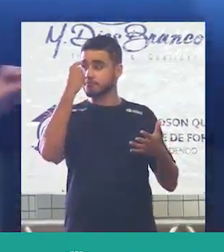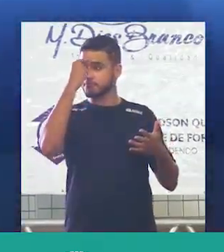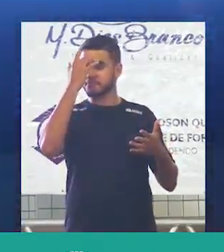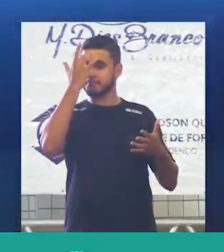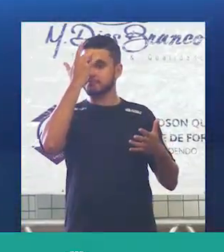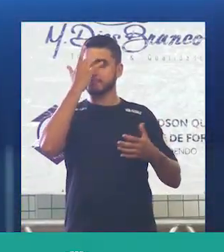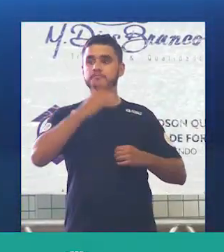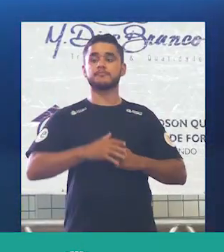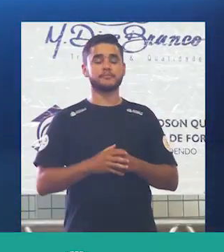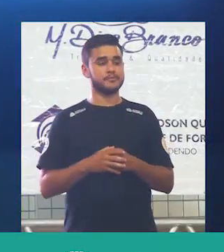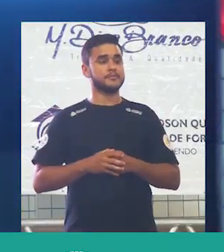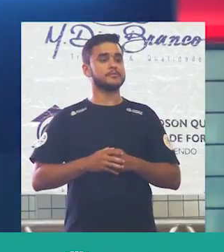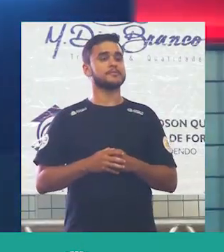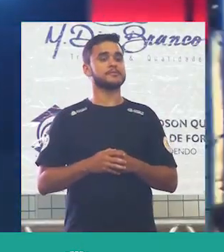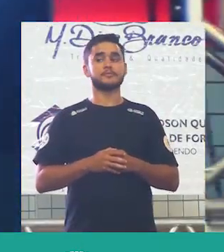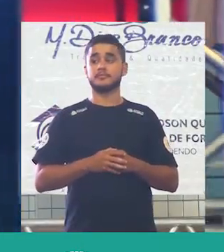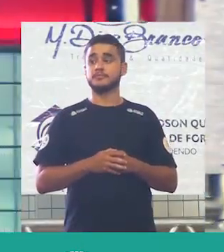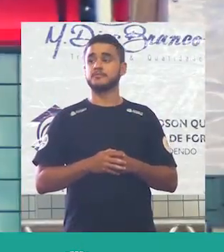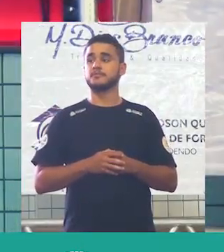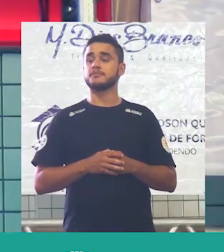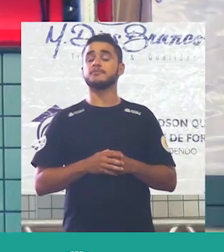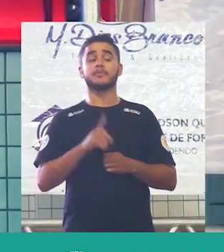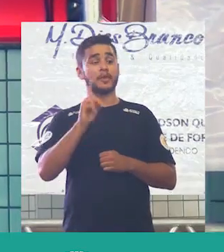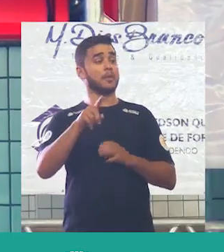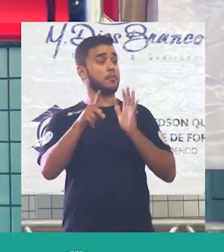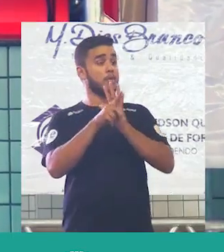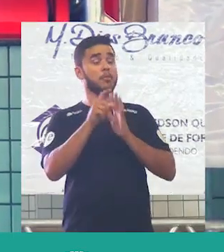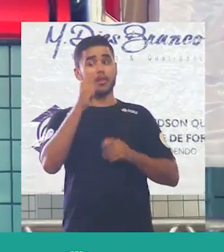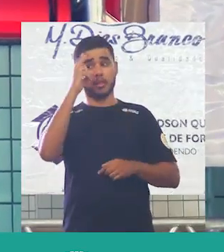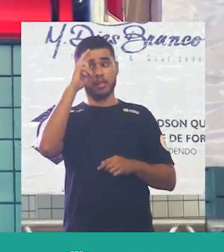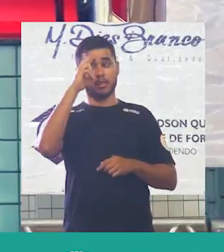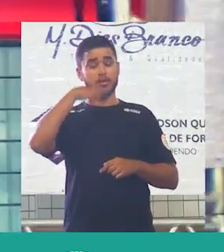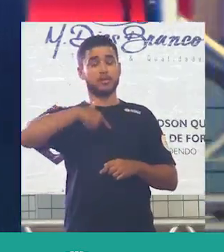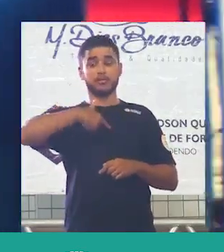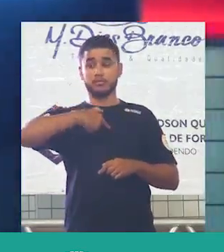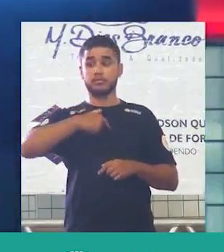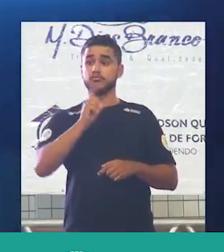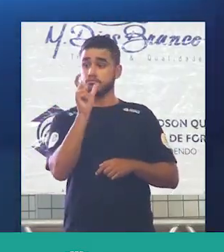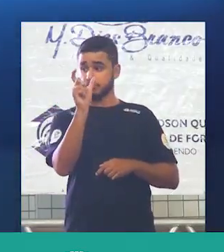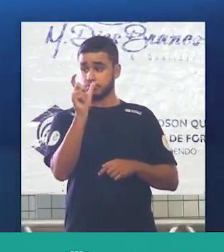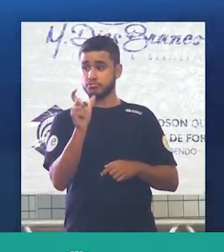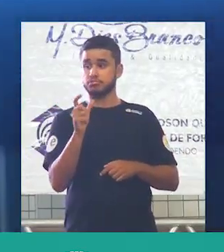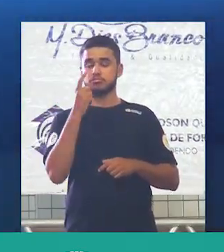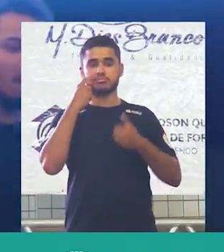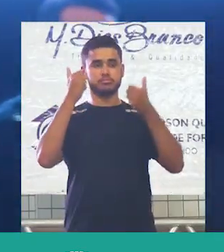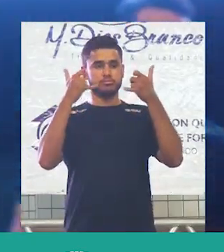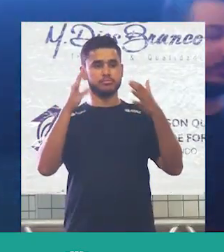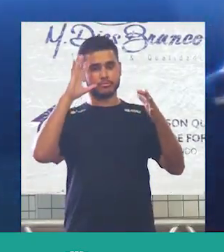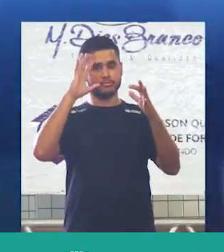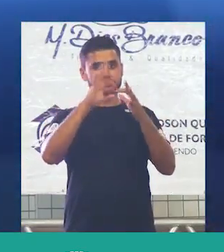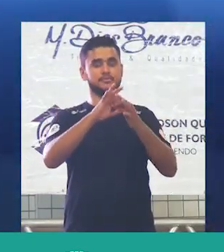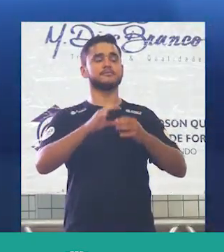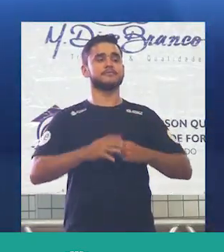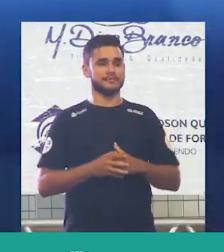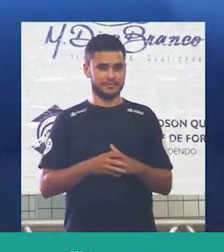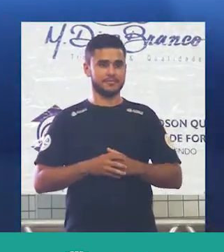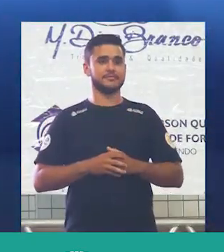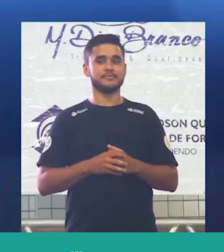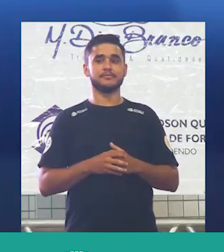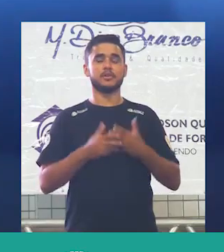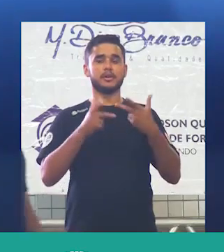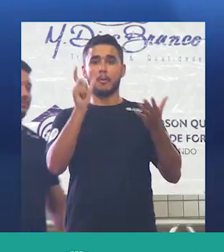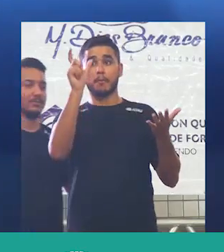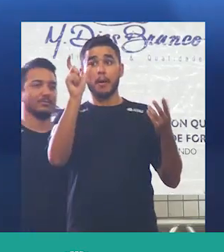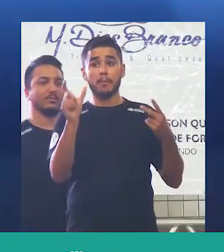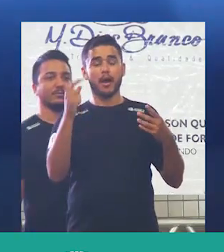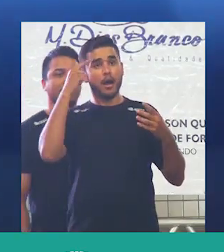mágicas, palavras mágicas, são assim. Tem o poder maior de abracadabra